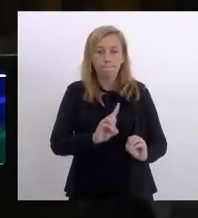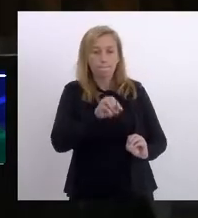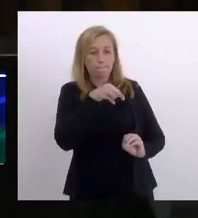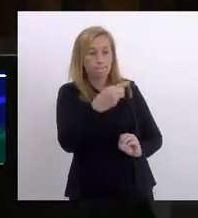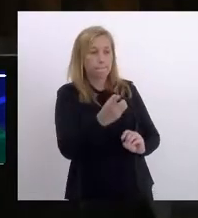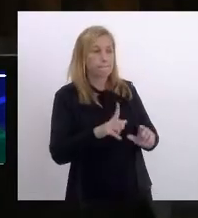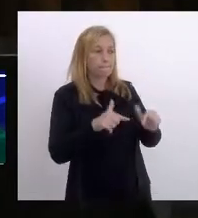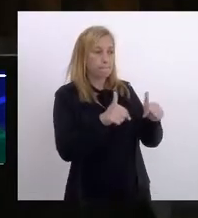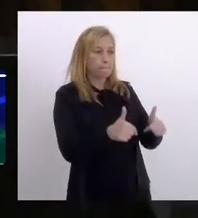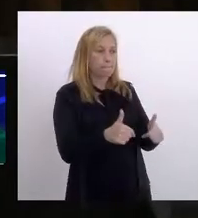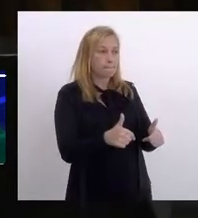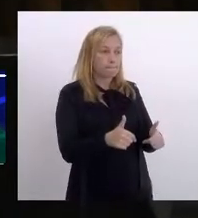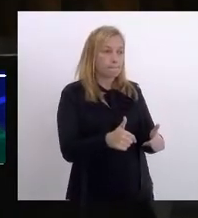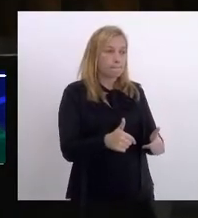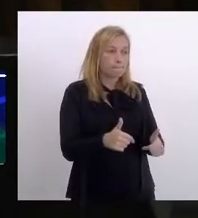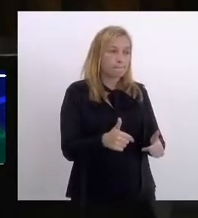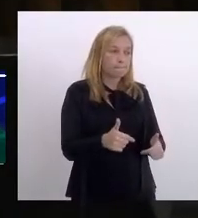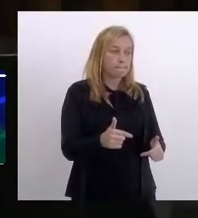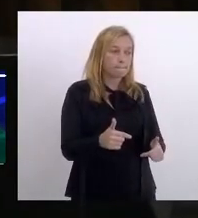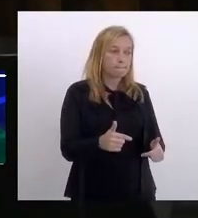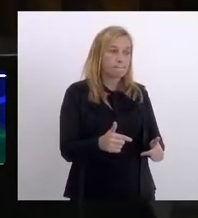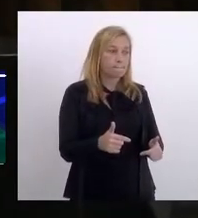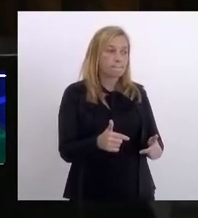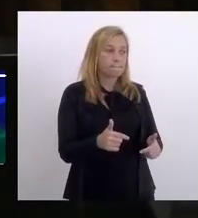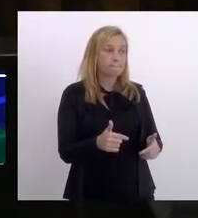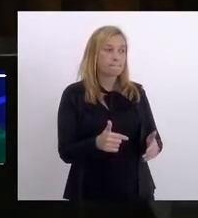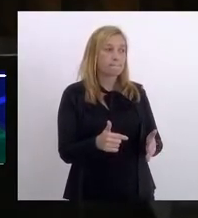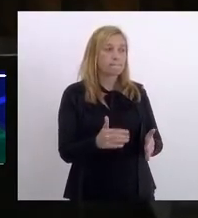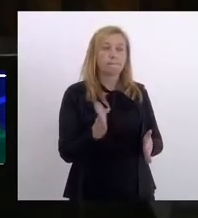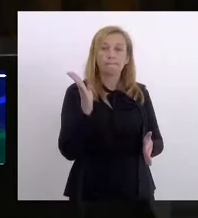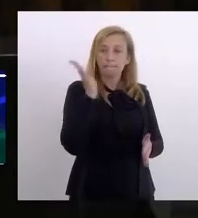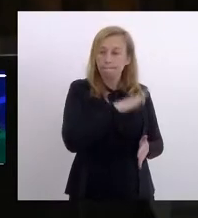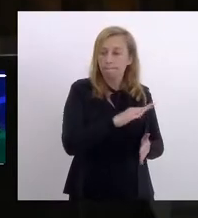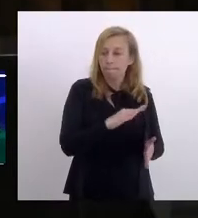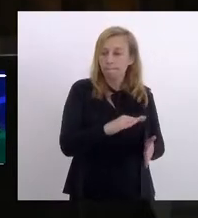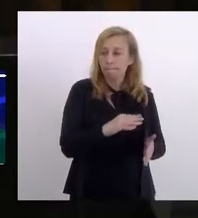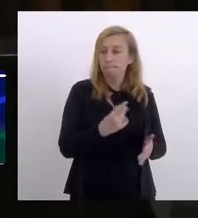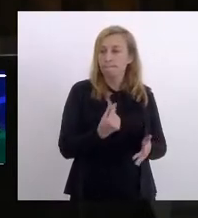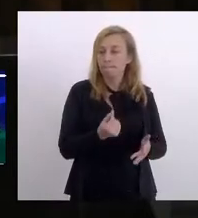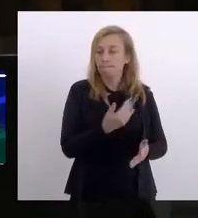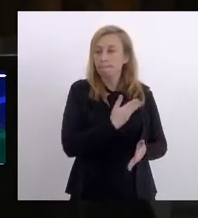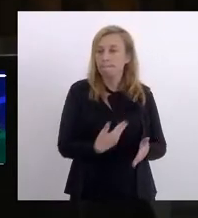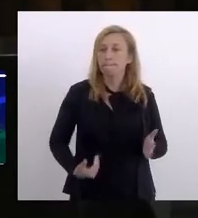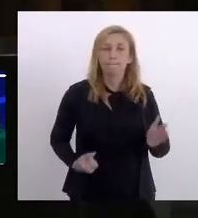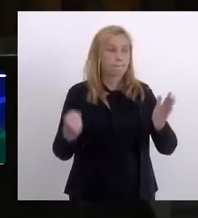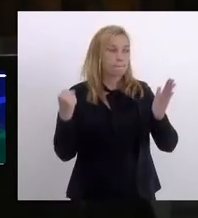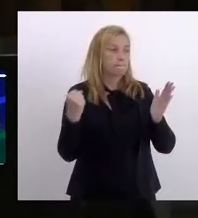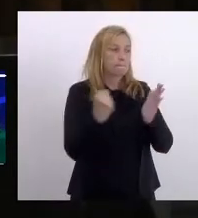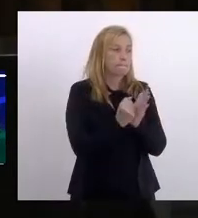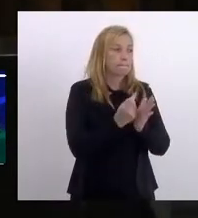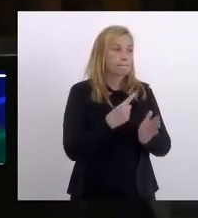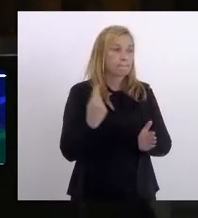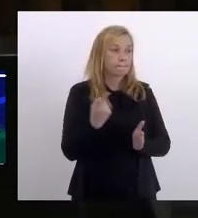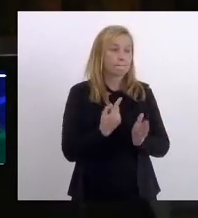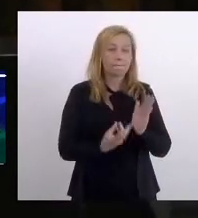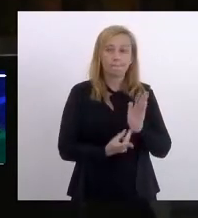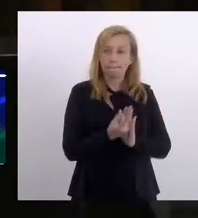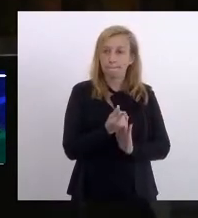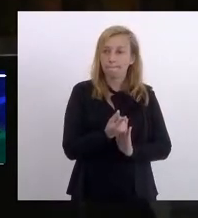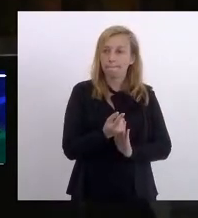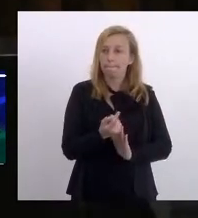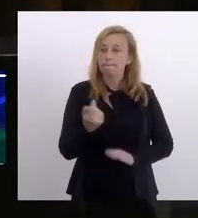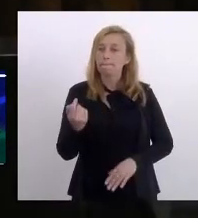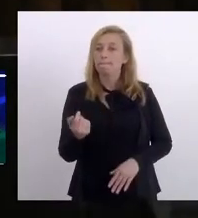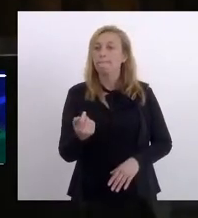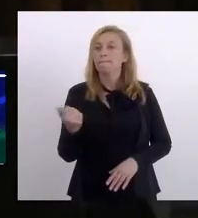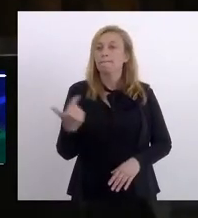é tão danosa aos cofres públicos, nenhuma outra dívida impacta tanto o nosso orçamento quanto